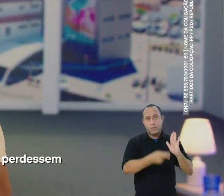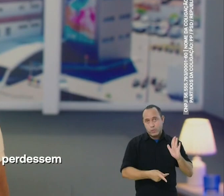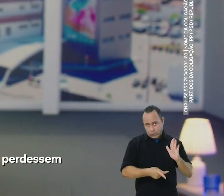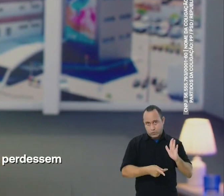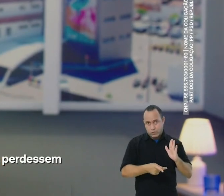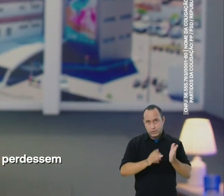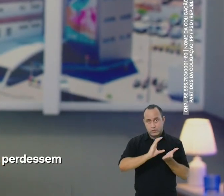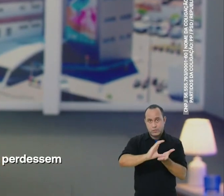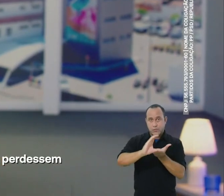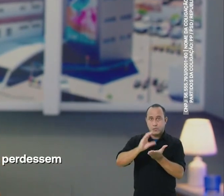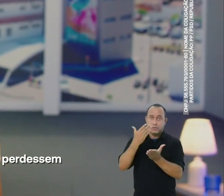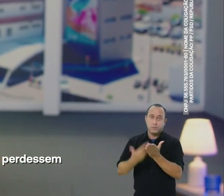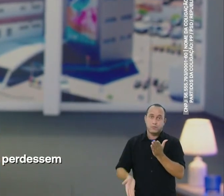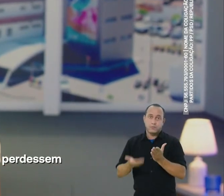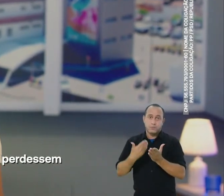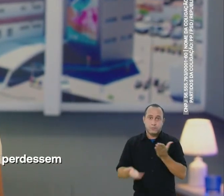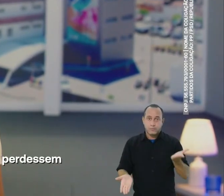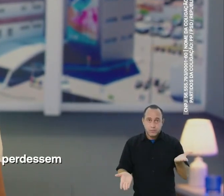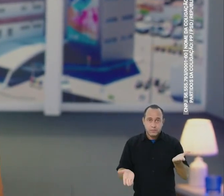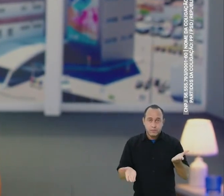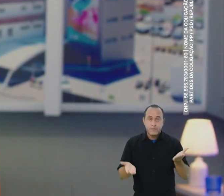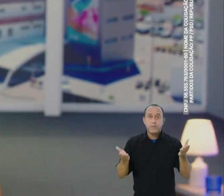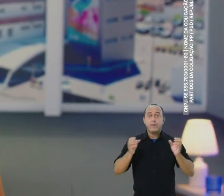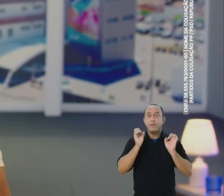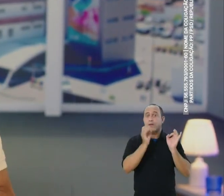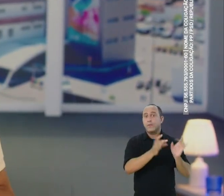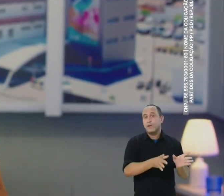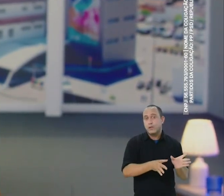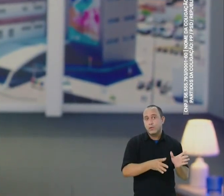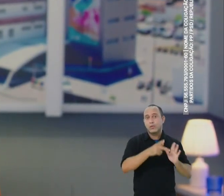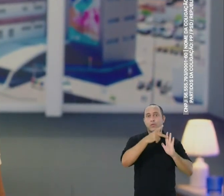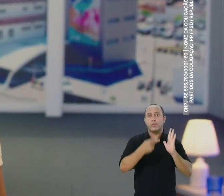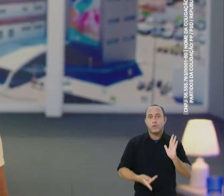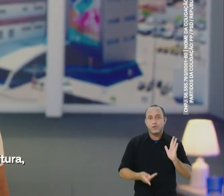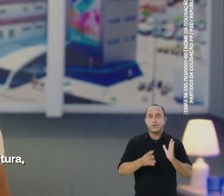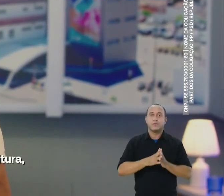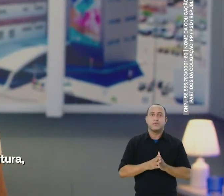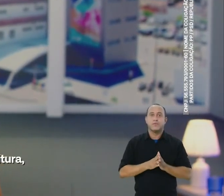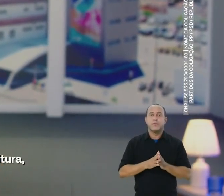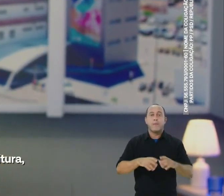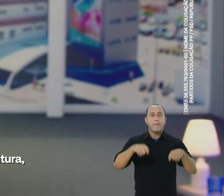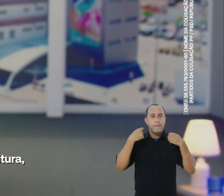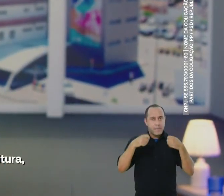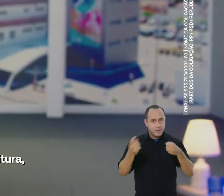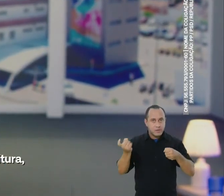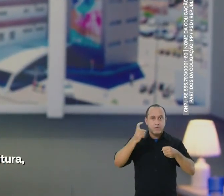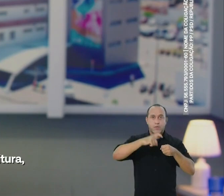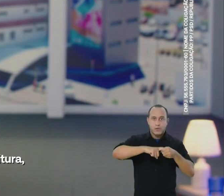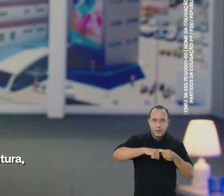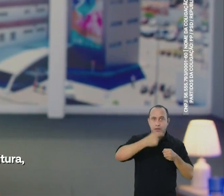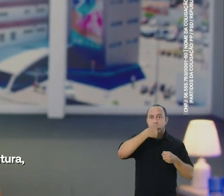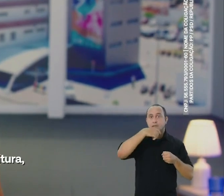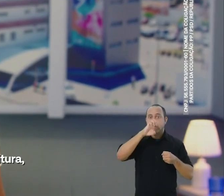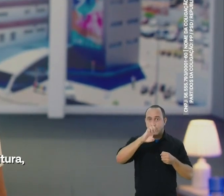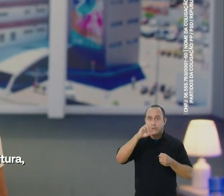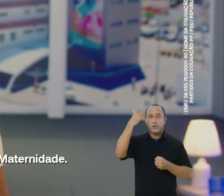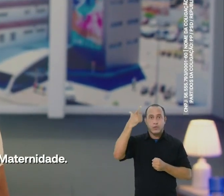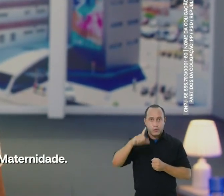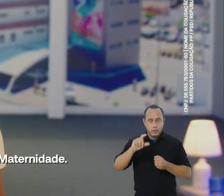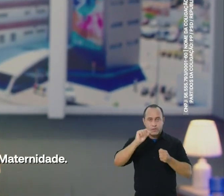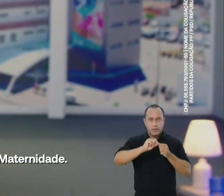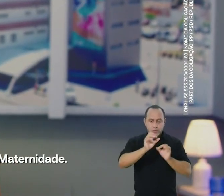projeto, deixou que os recursos se perdessem e abandonou a ideia. Foi preciso que Edivaldo voltasse à